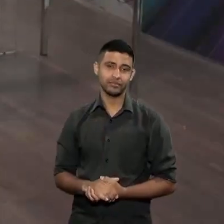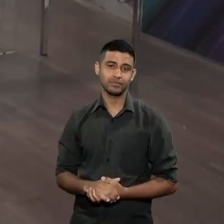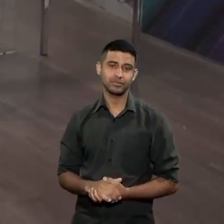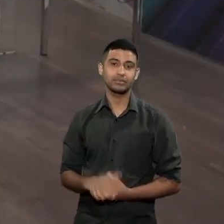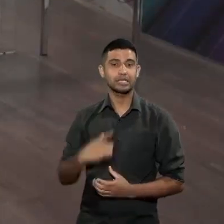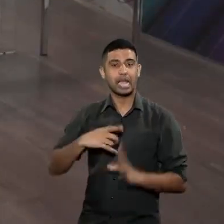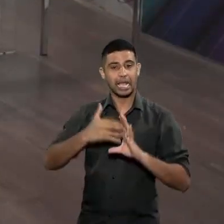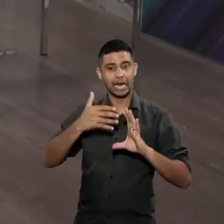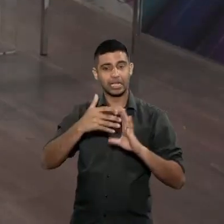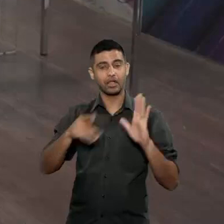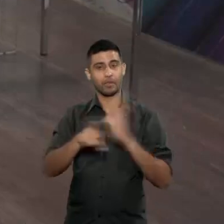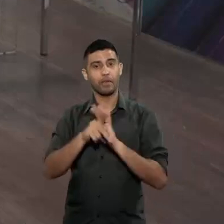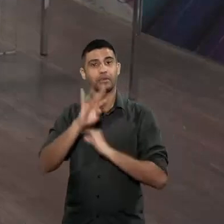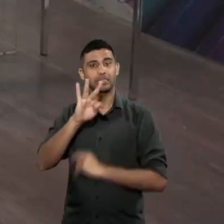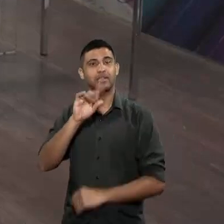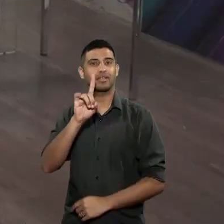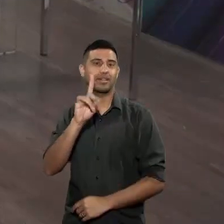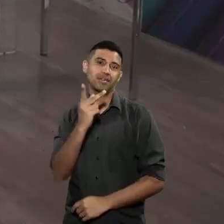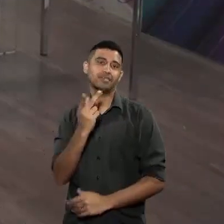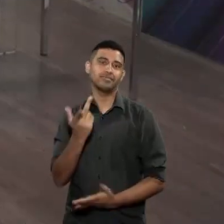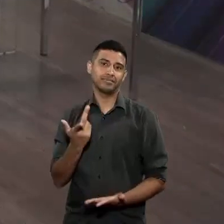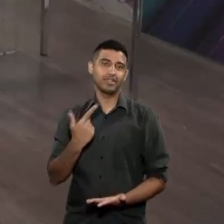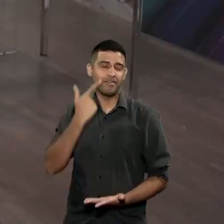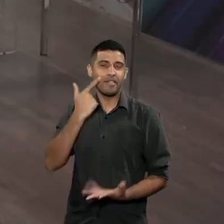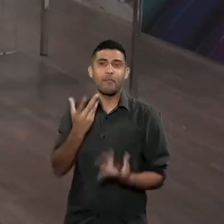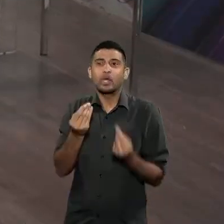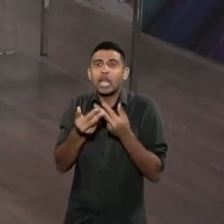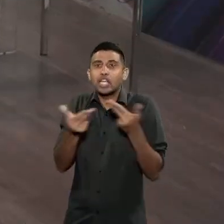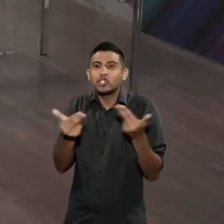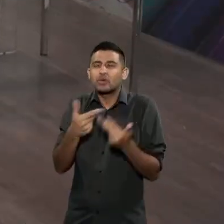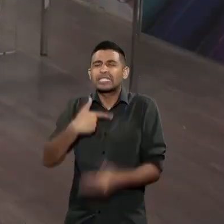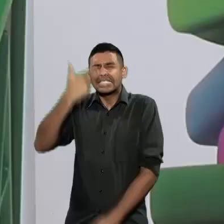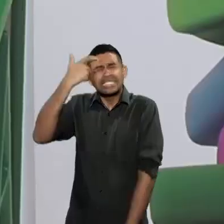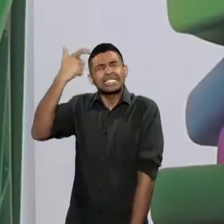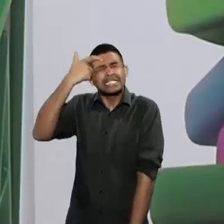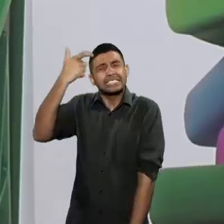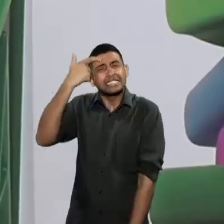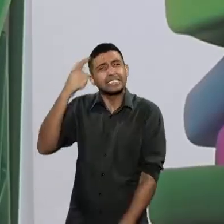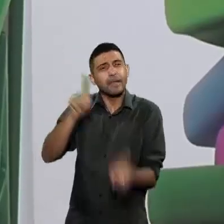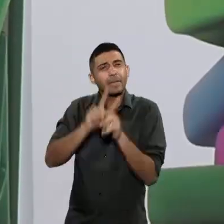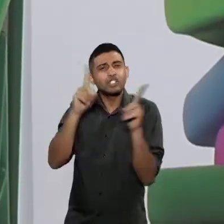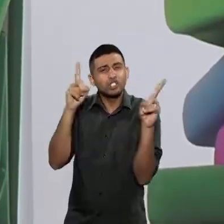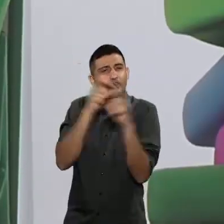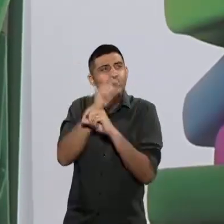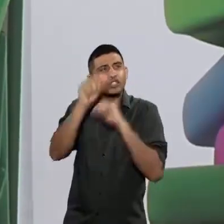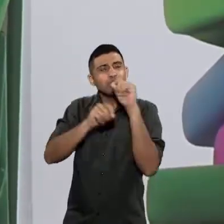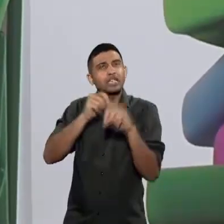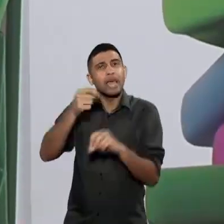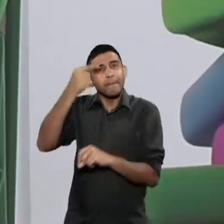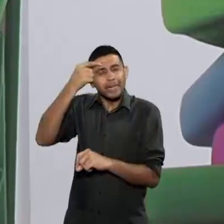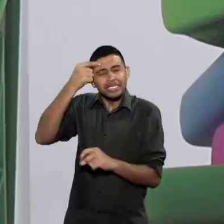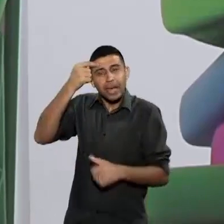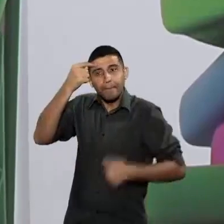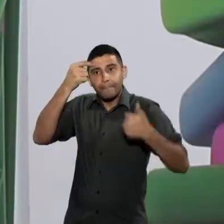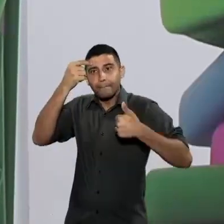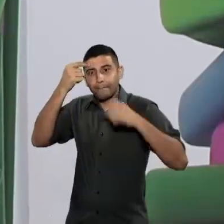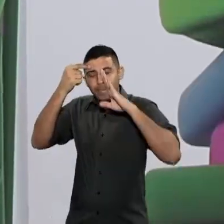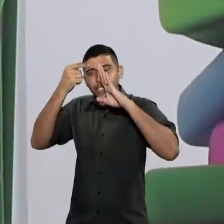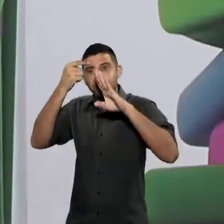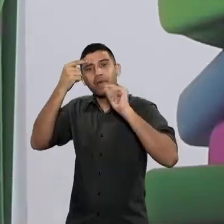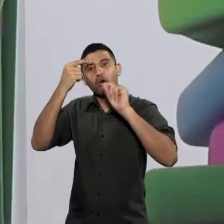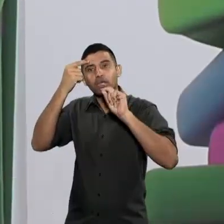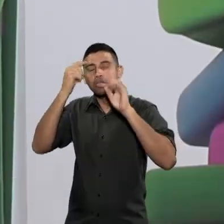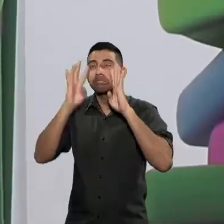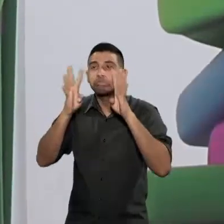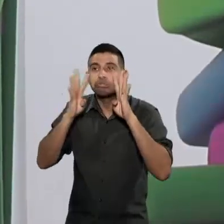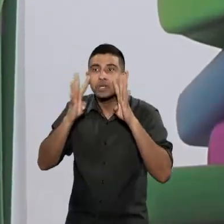Uma das características do TDAH. Então, muita coisa pensando e a dificuldade de filtrar aquilo que realmente ela precisa prestar